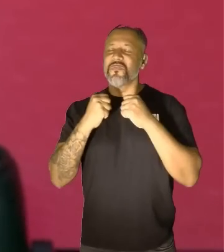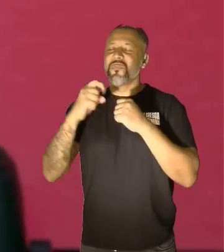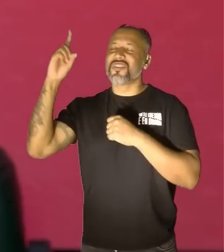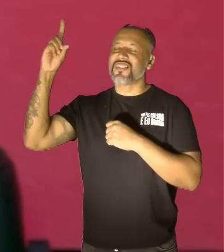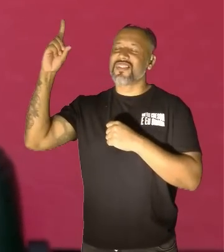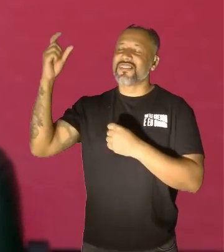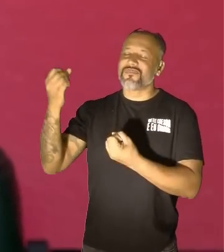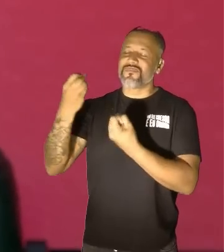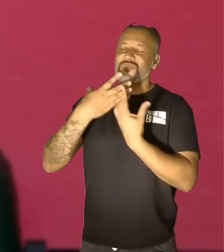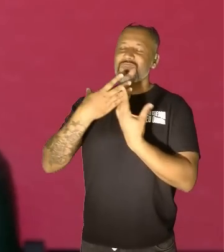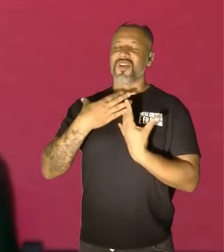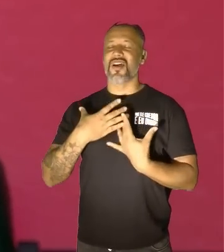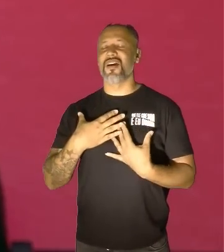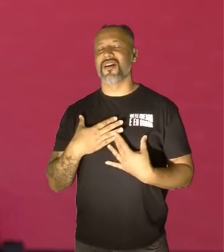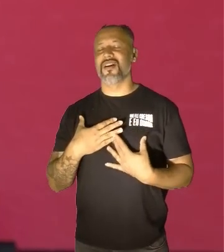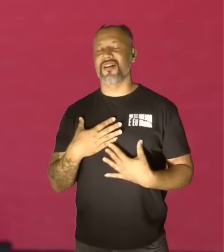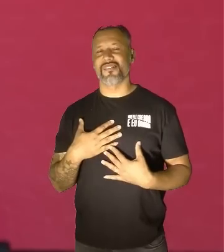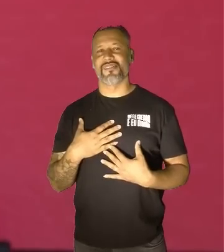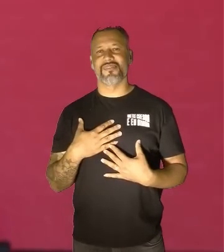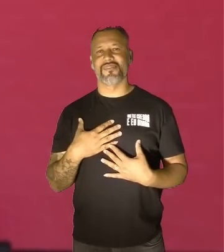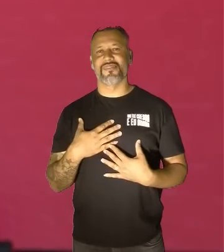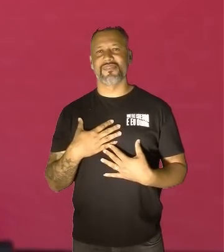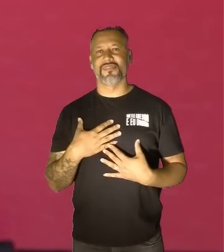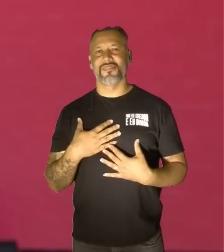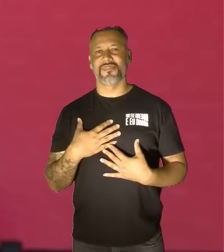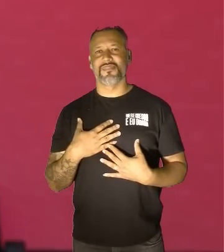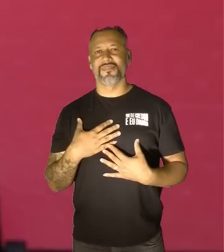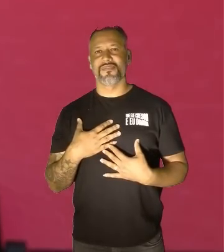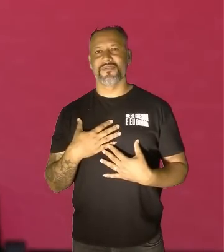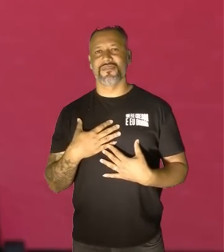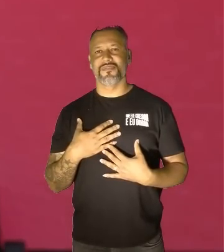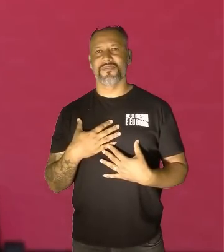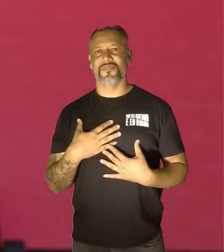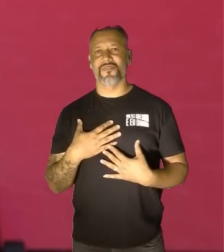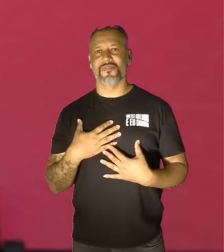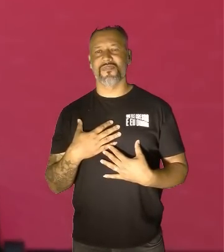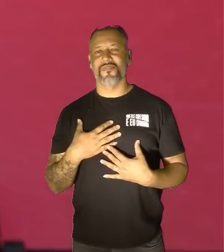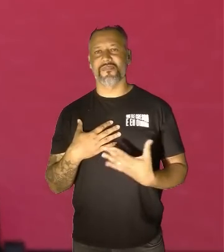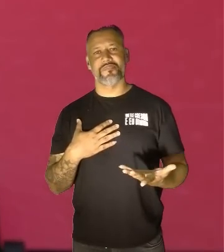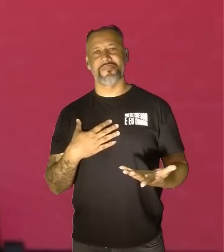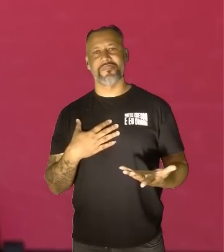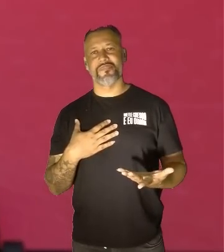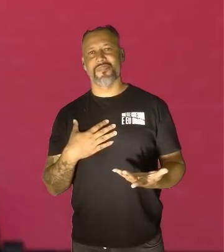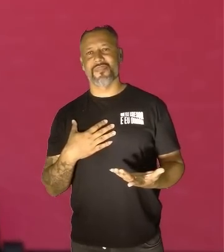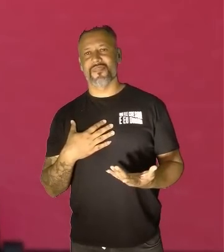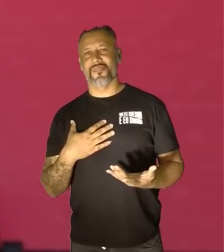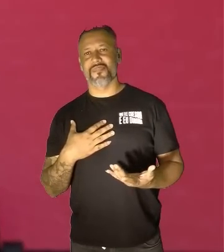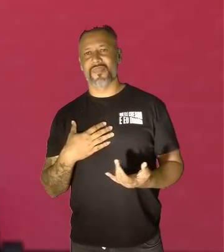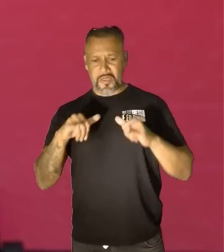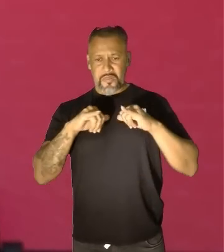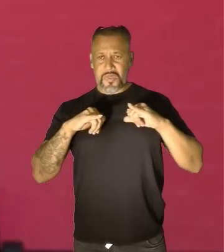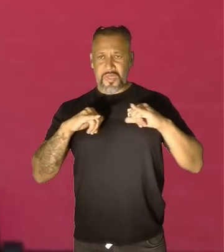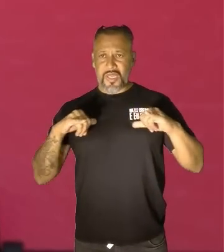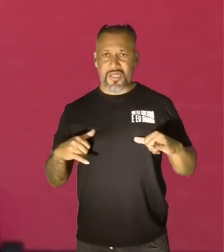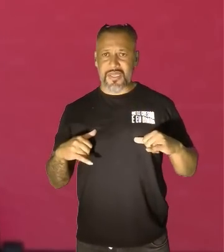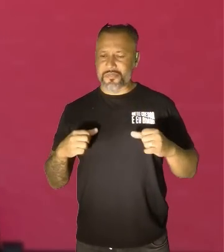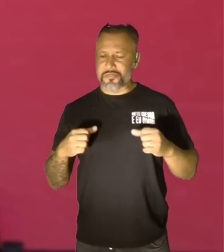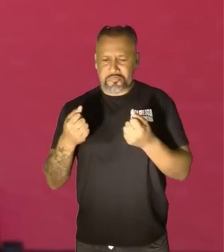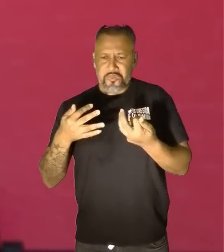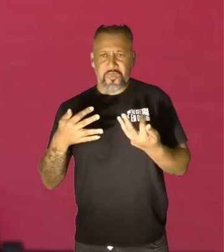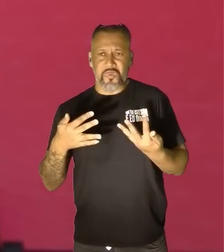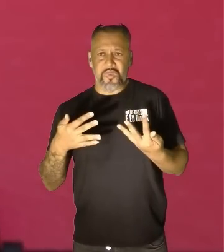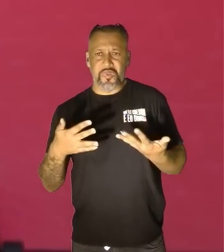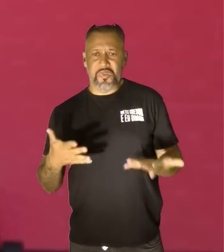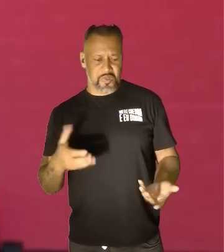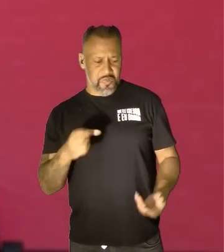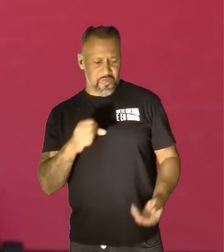Samuel estava lá, mas ninguém disse isso para ele. Eli não disse isso para ele. Mas um dia,